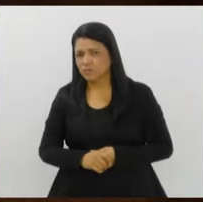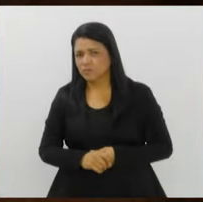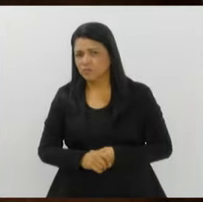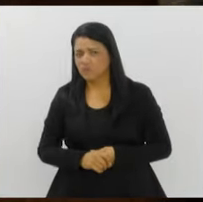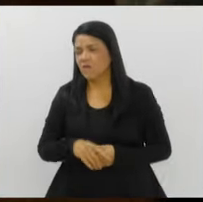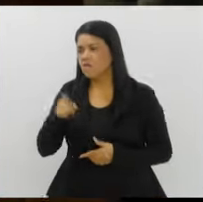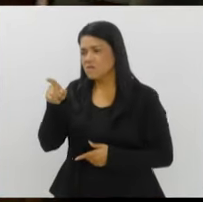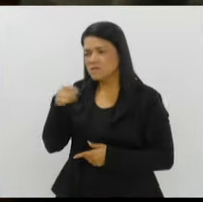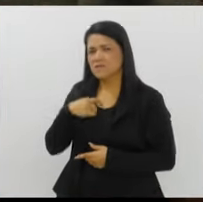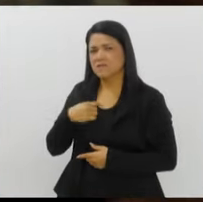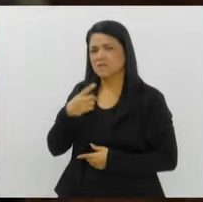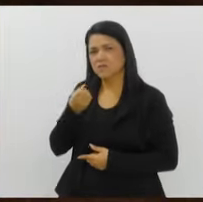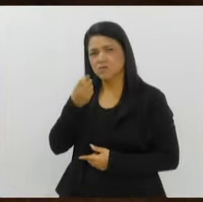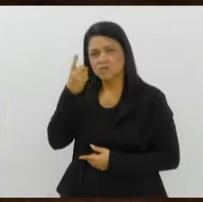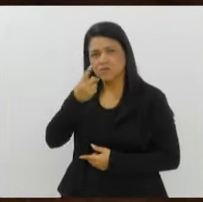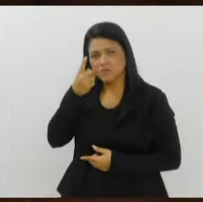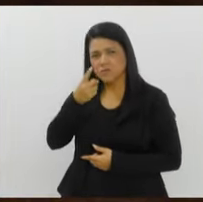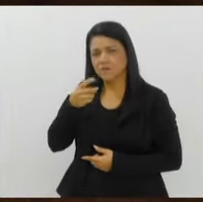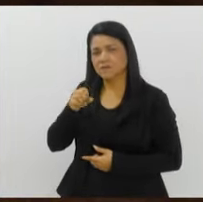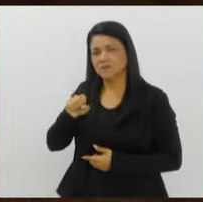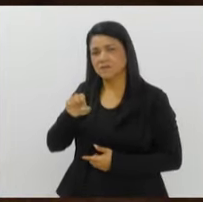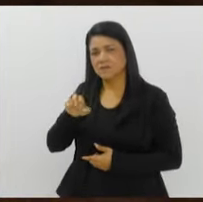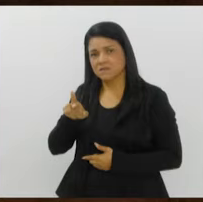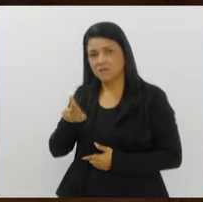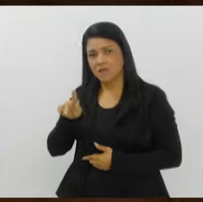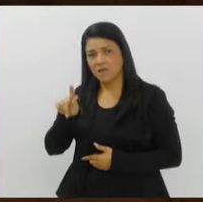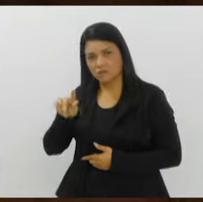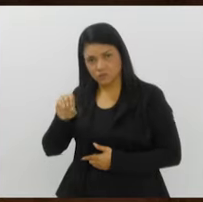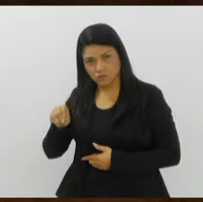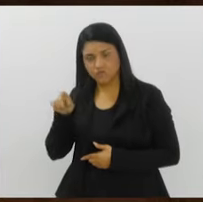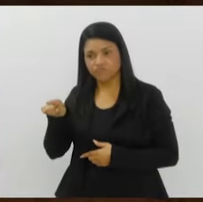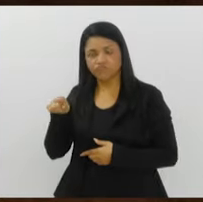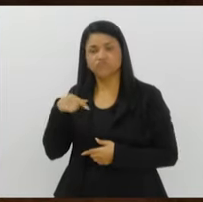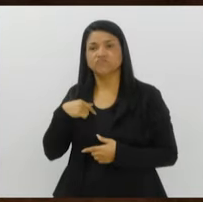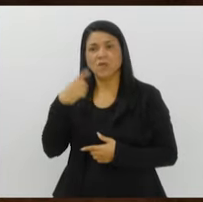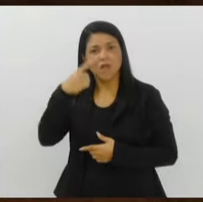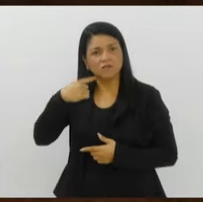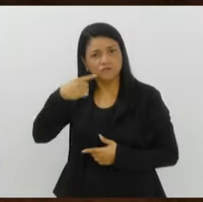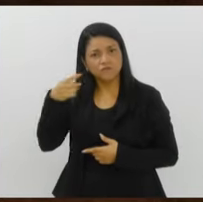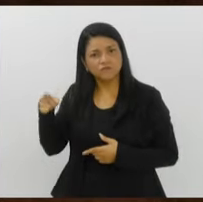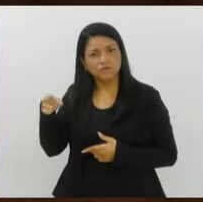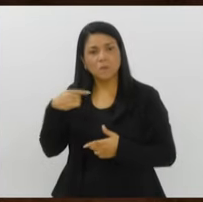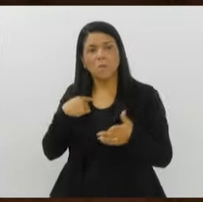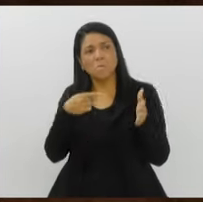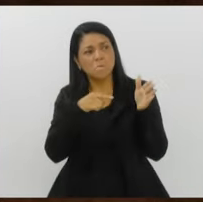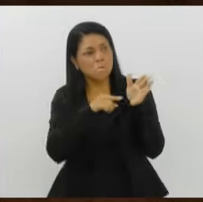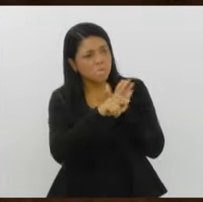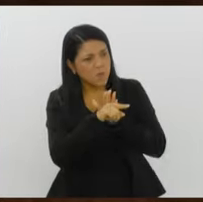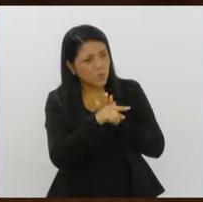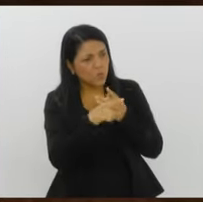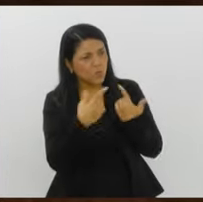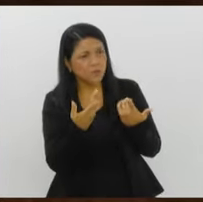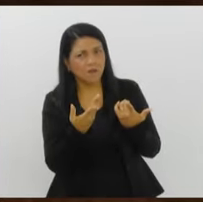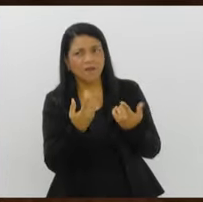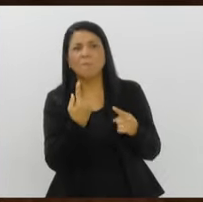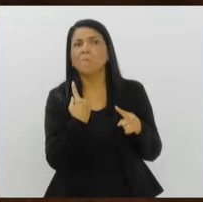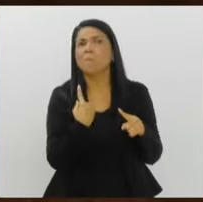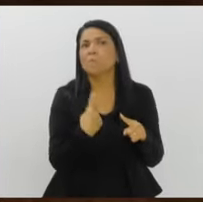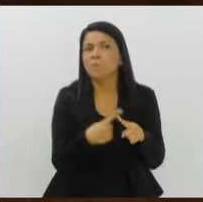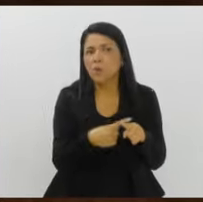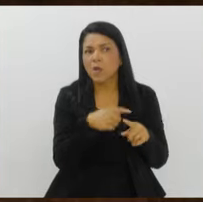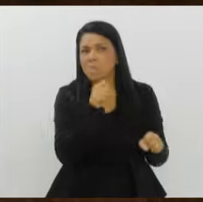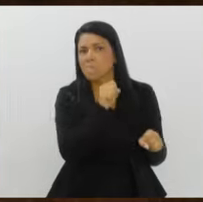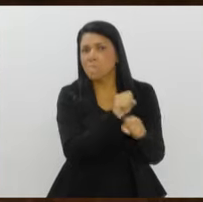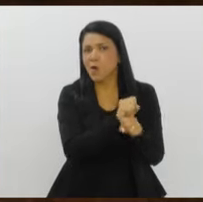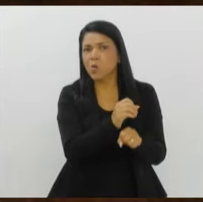como advogado, eu fico perplexo quando eu vejo uma pergunta como essa. Não era nem para se perguntar por que ele foi parado.